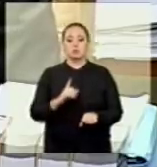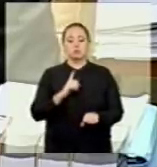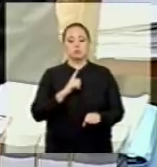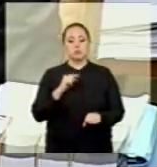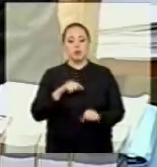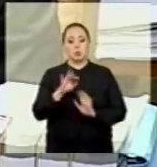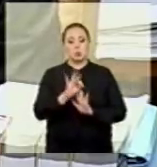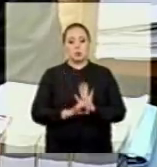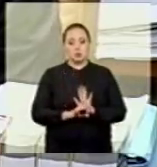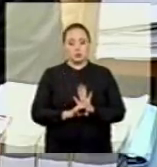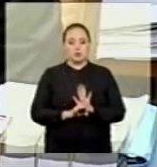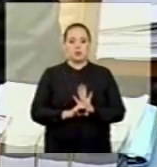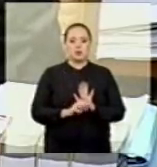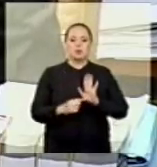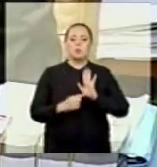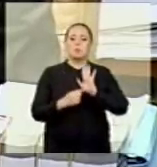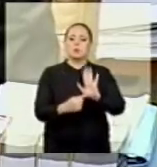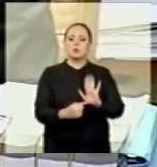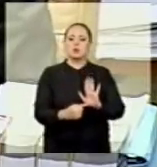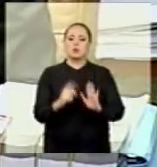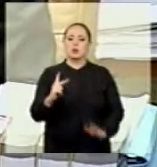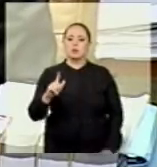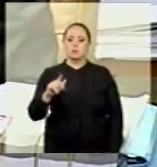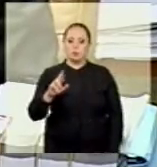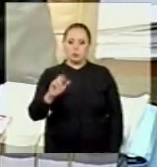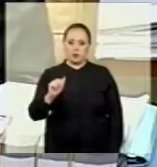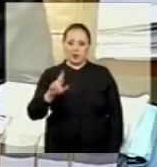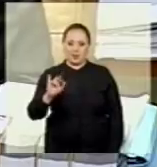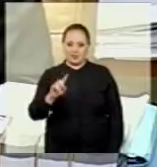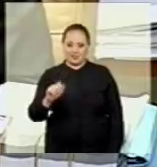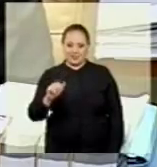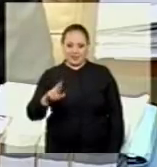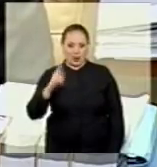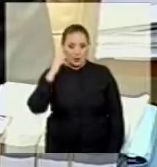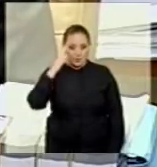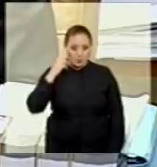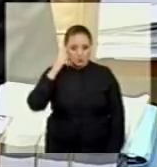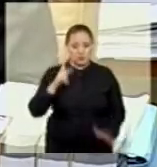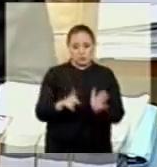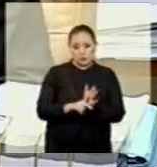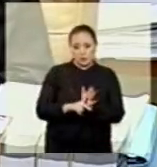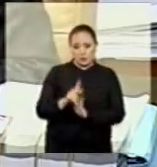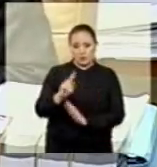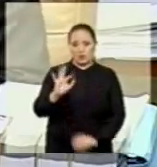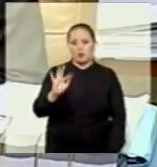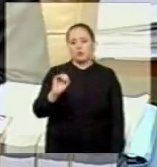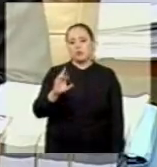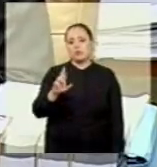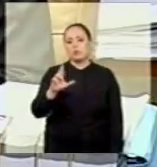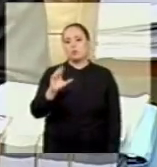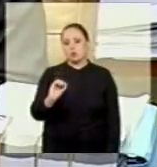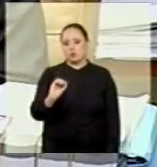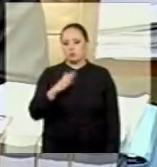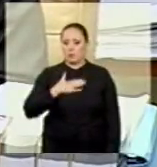pluralizar de modo excessivo as hipóteses de prerrogativa de foro, incidiu, segundo